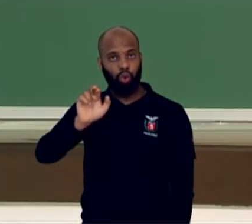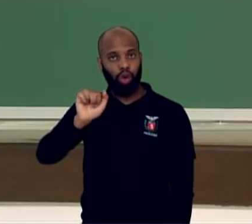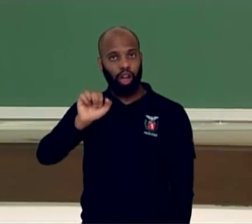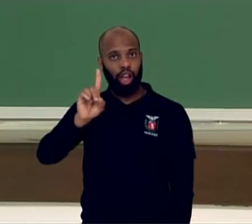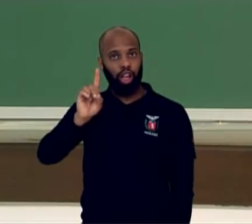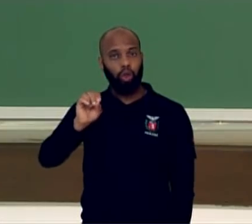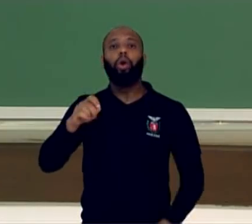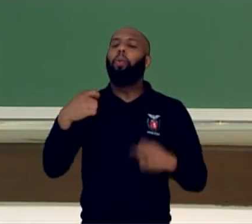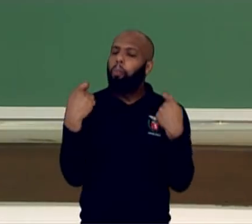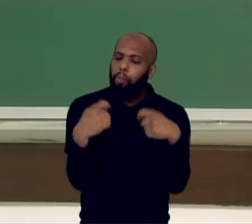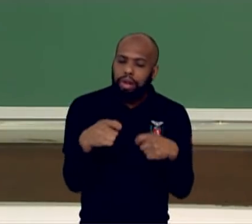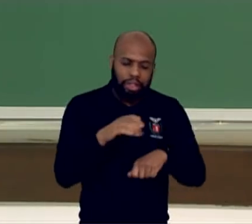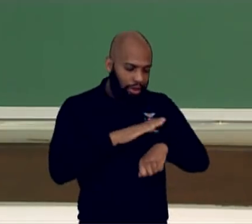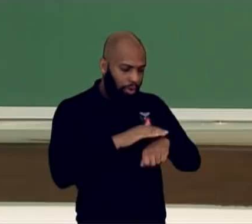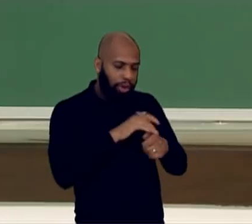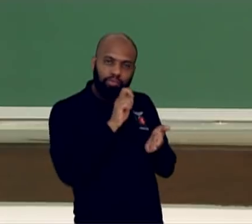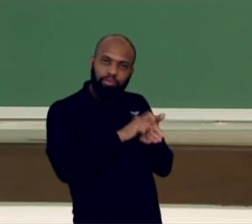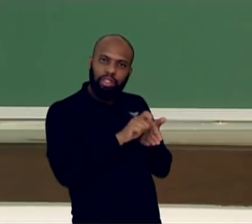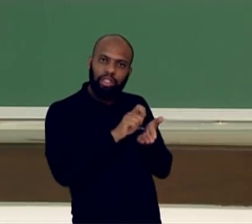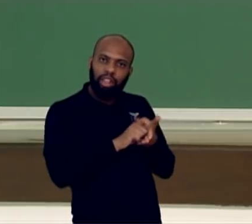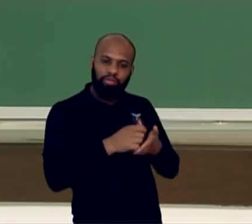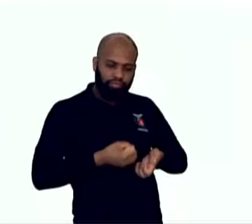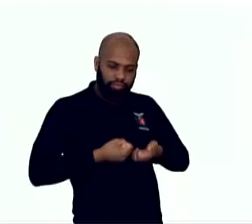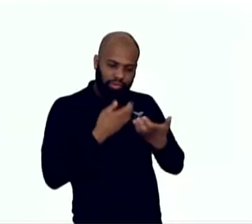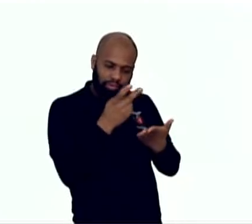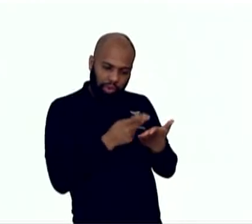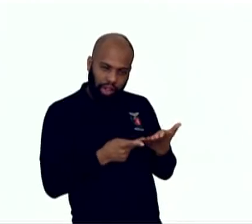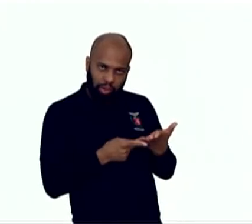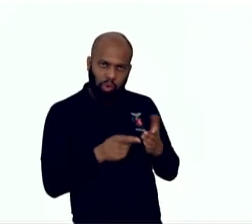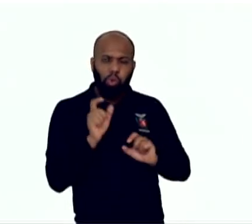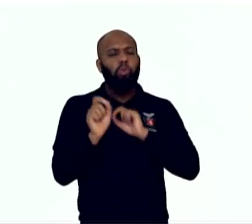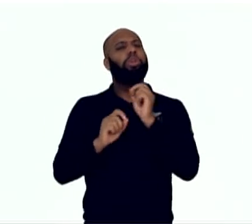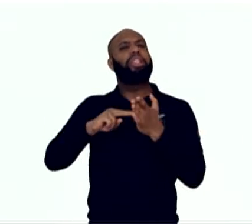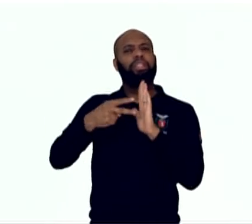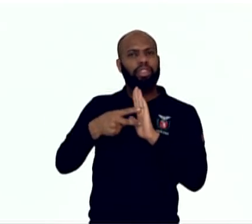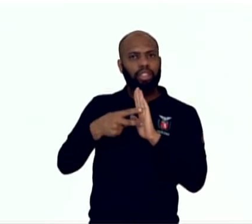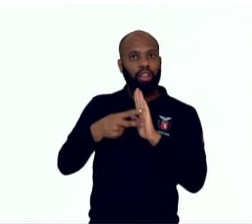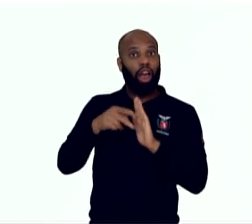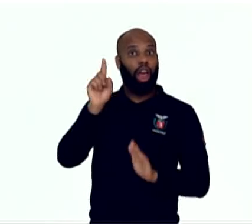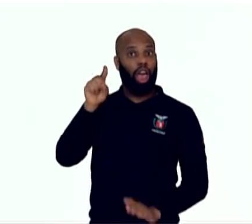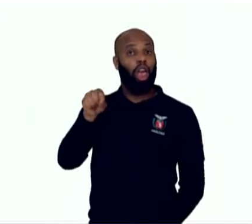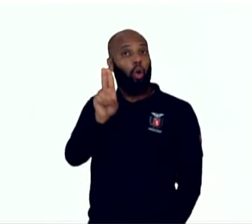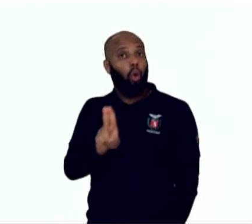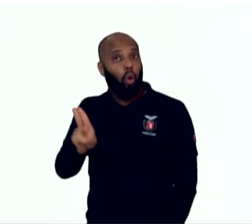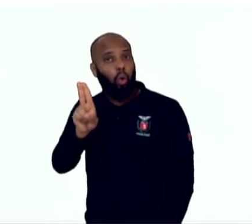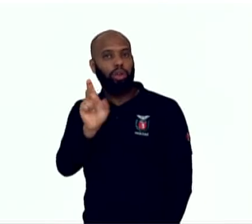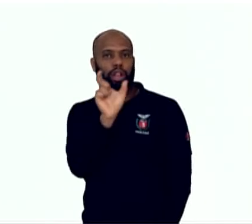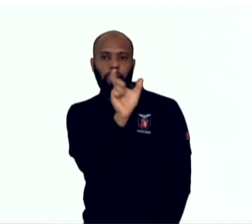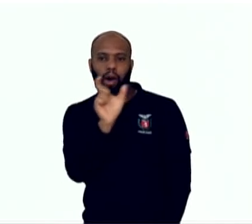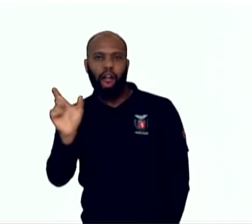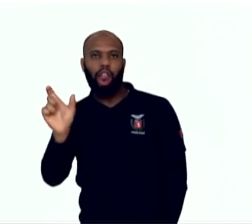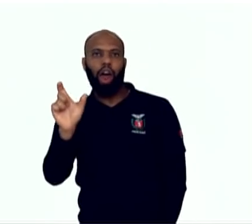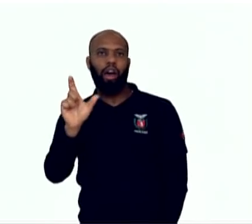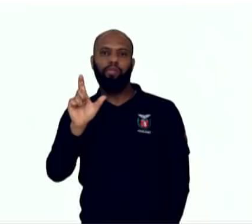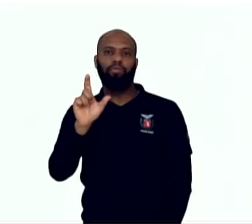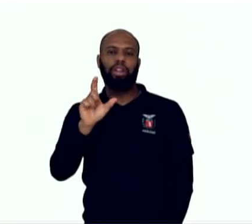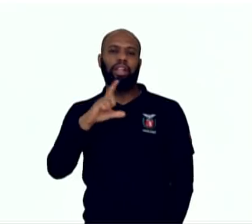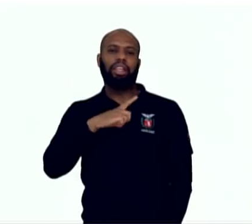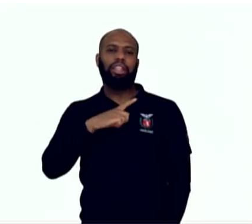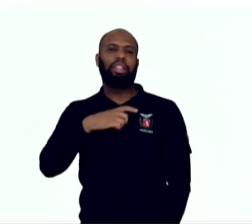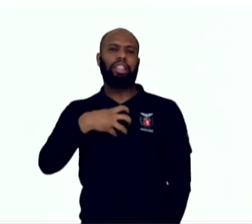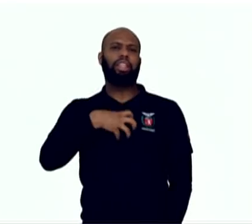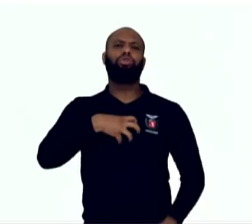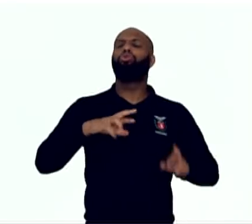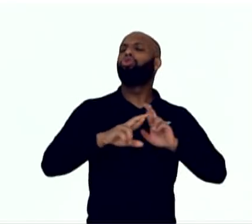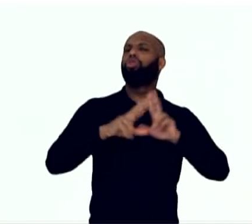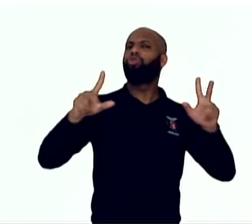quando a gente escreve poemas. O sentido figurado, então, é o emprego, né? É o uso de palavras fora do seu sentido comum,